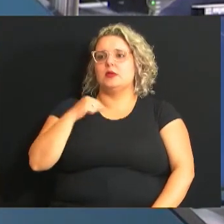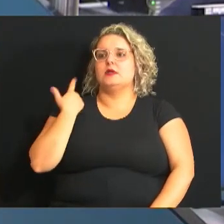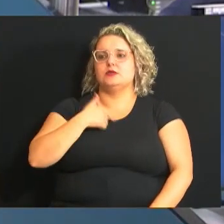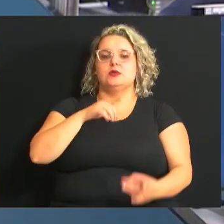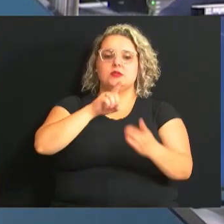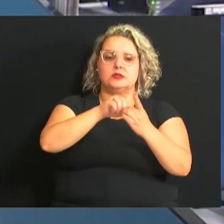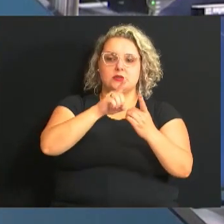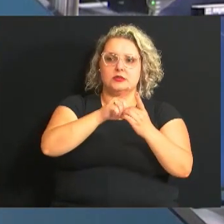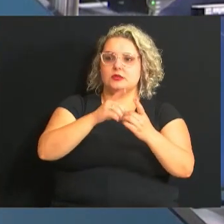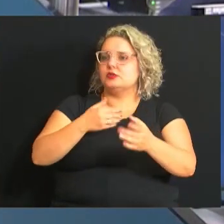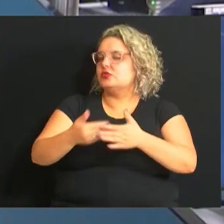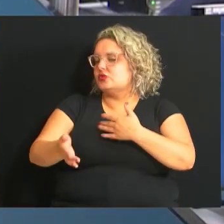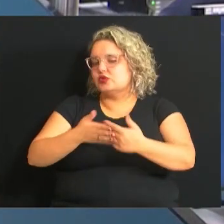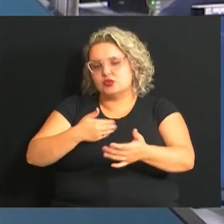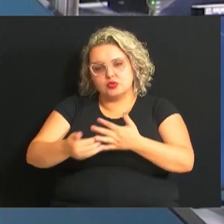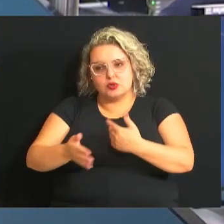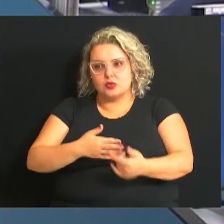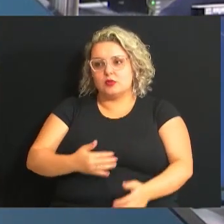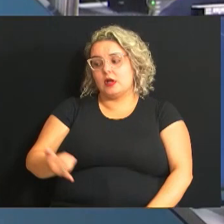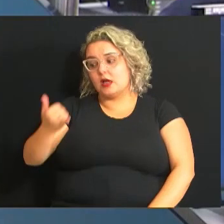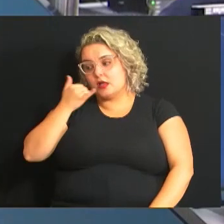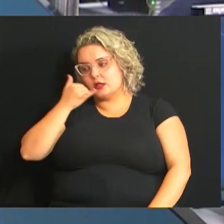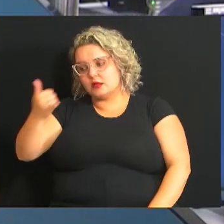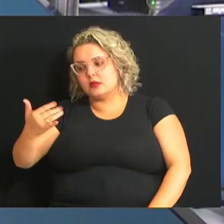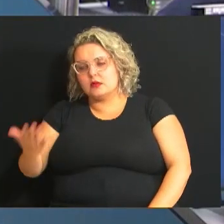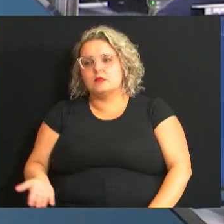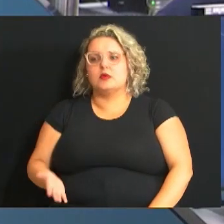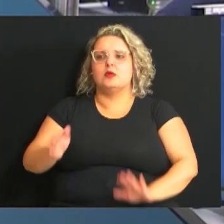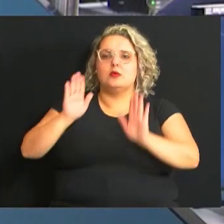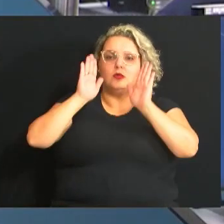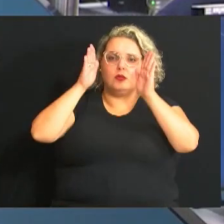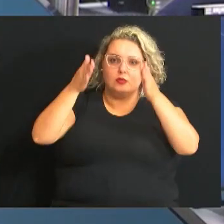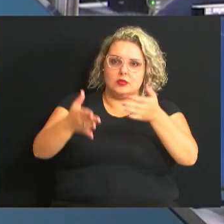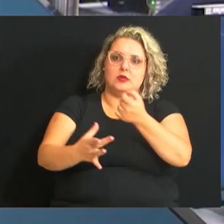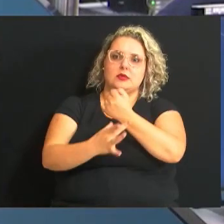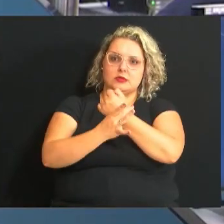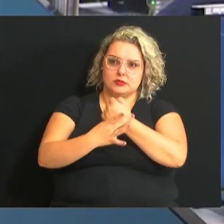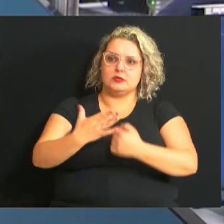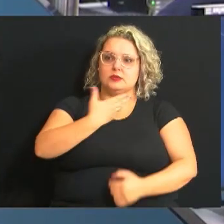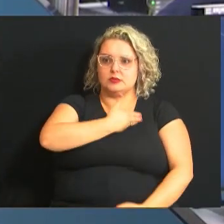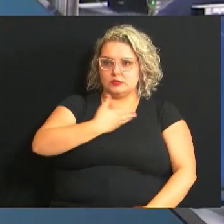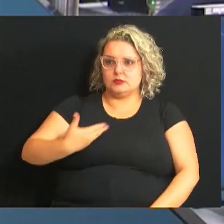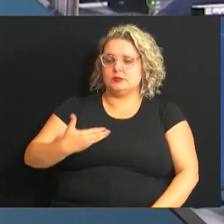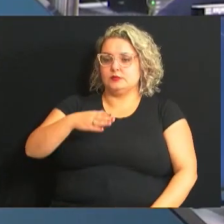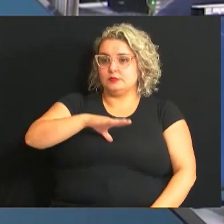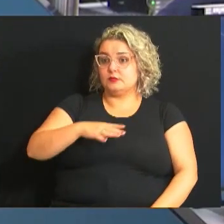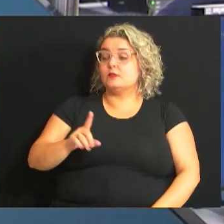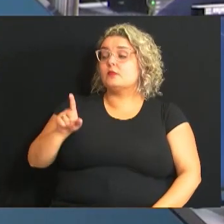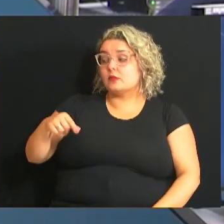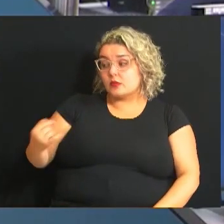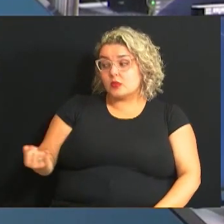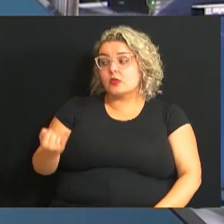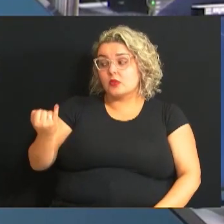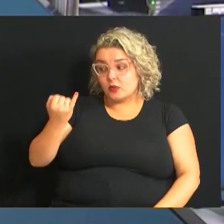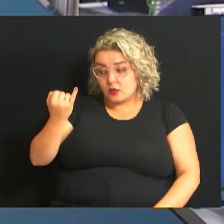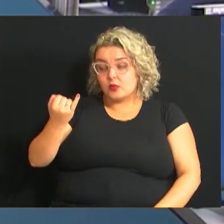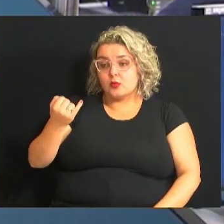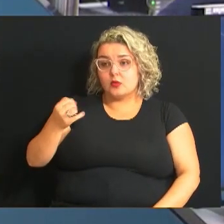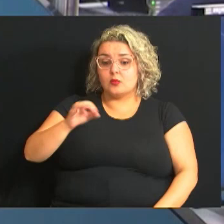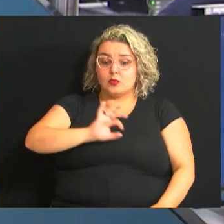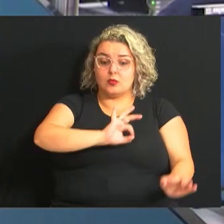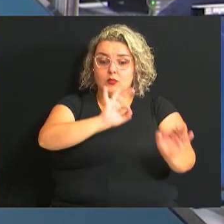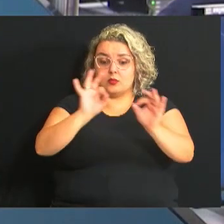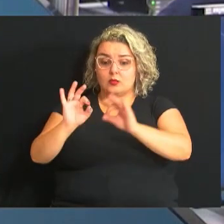qualquer natureza e volto a dizer, com foco principal na segurança pública do município. Pois é, muito importante, né, o Monitora Campinas, a gente estava